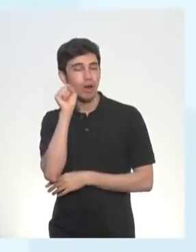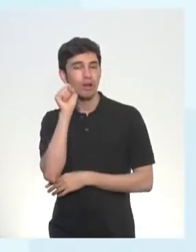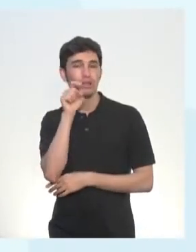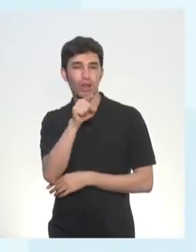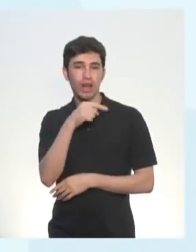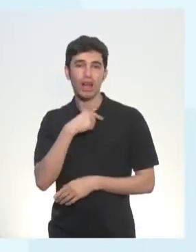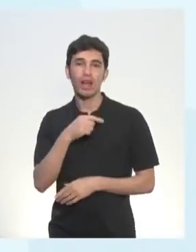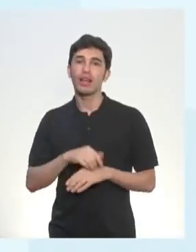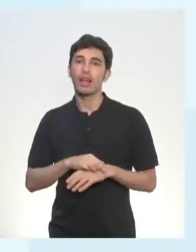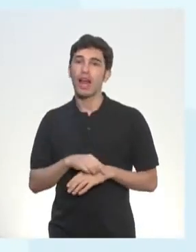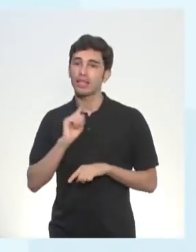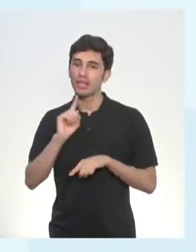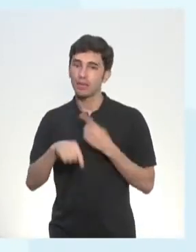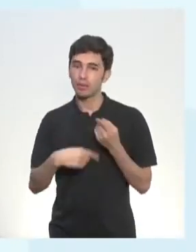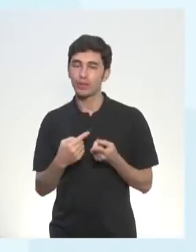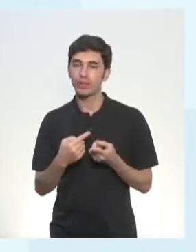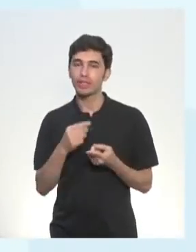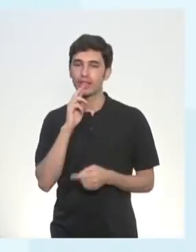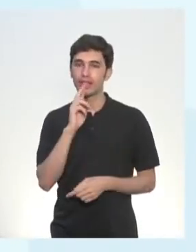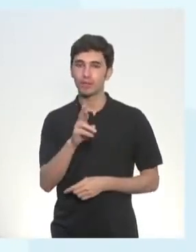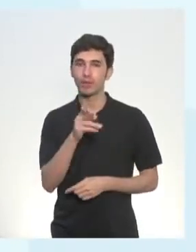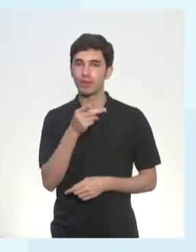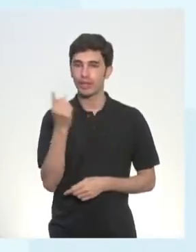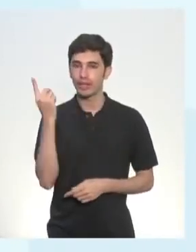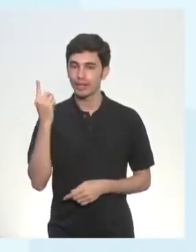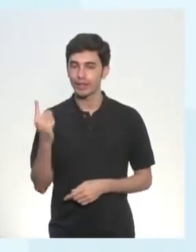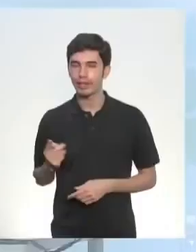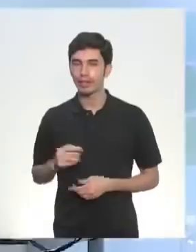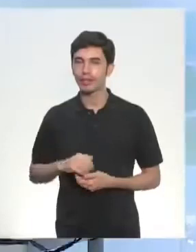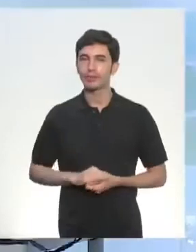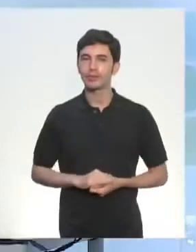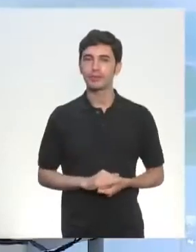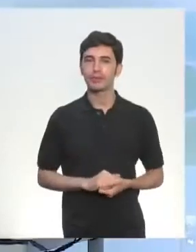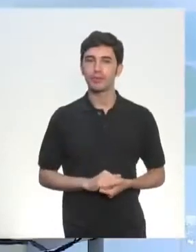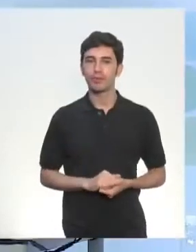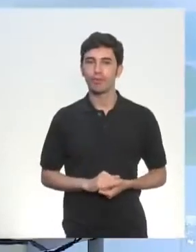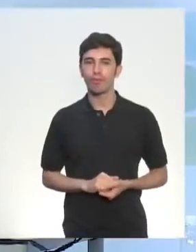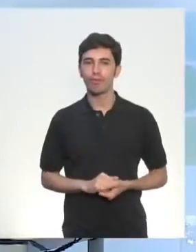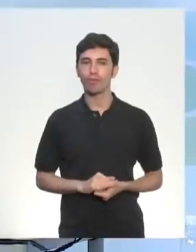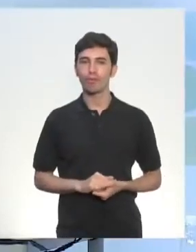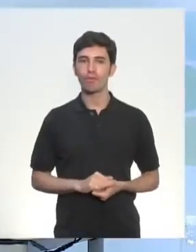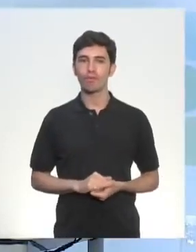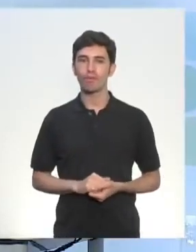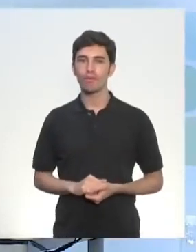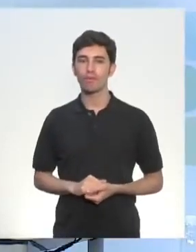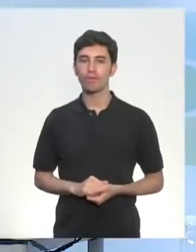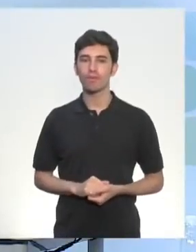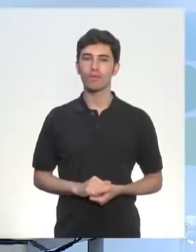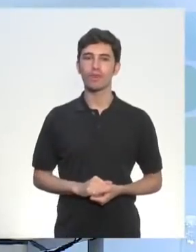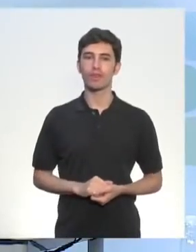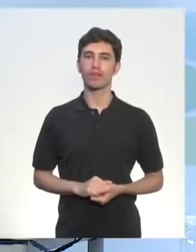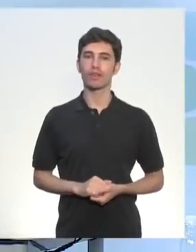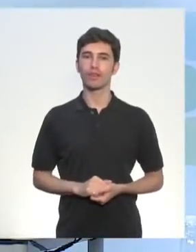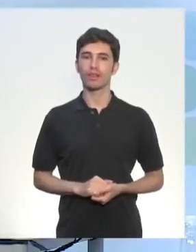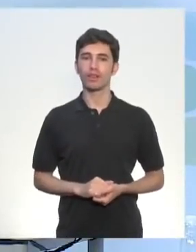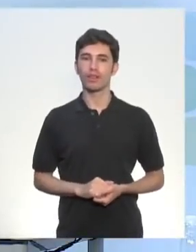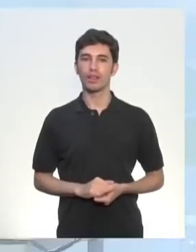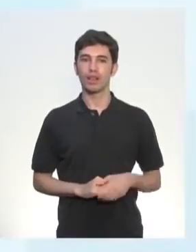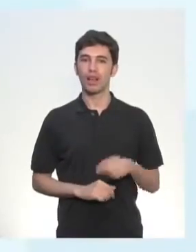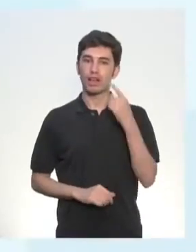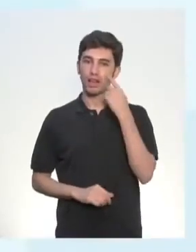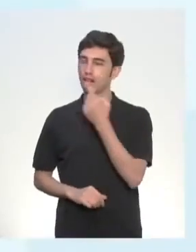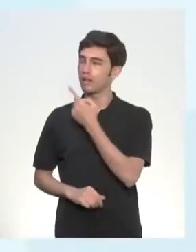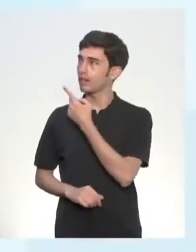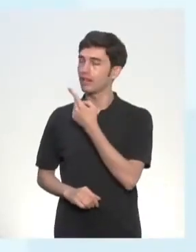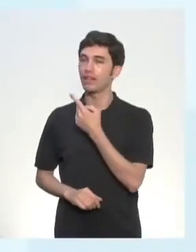vocês, que ele é um pouquinho longo, né? Ele está bem... Não vai dar tempo aqui. Peraí, o último slide, aqui, desculpa. Que é da Khan Academy, só